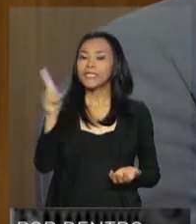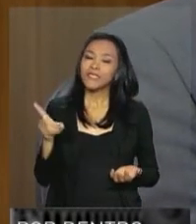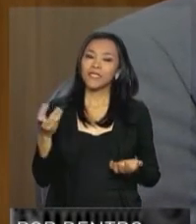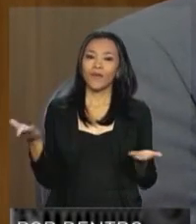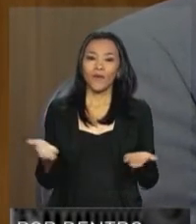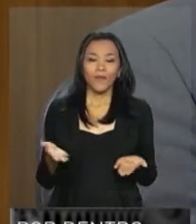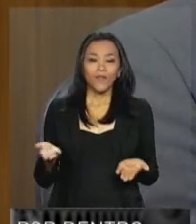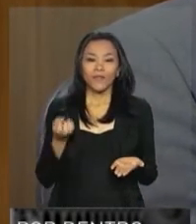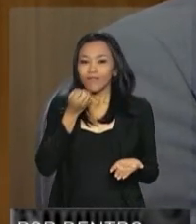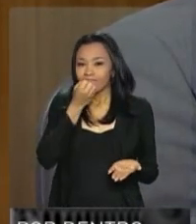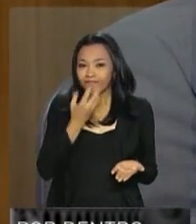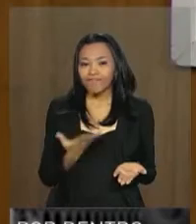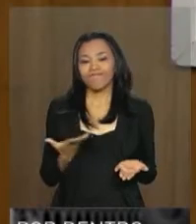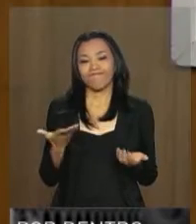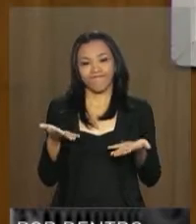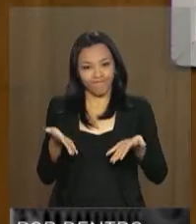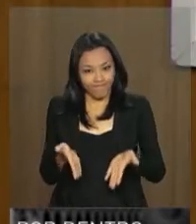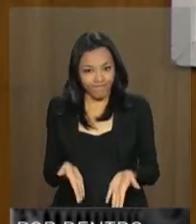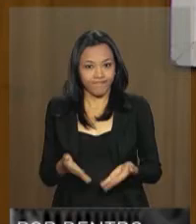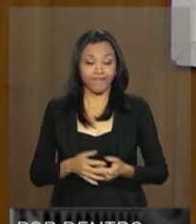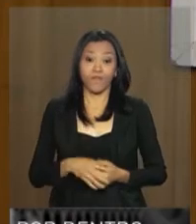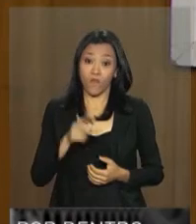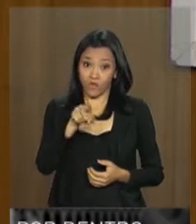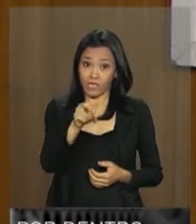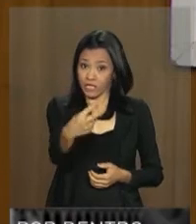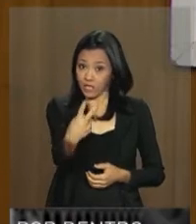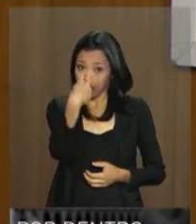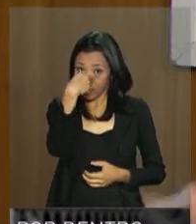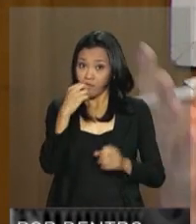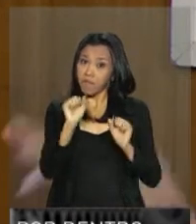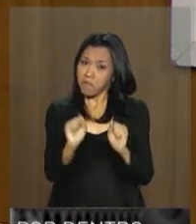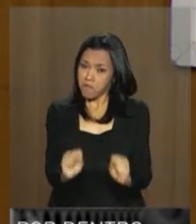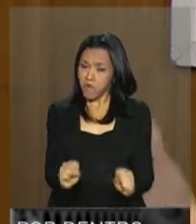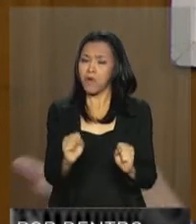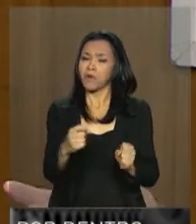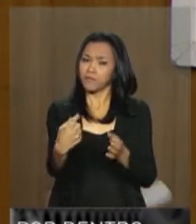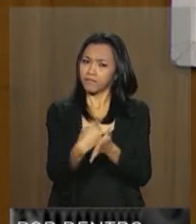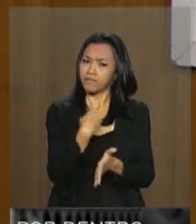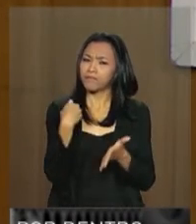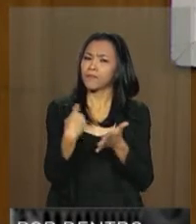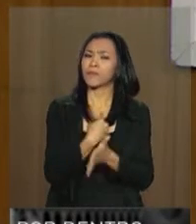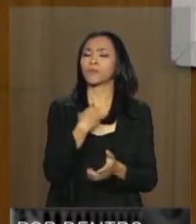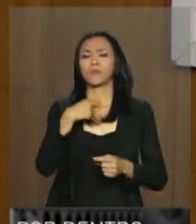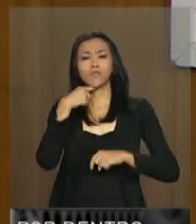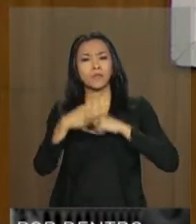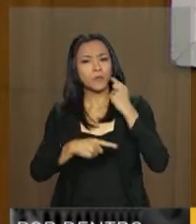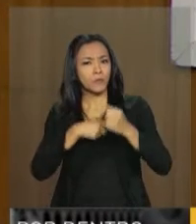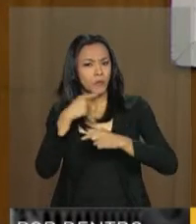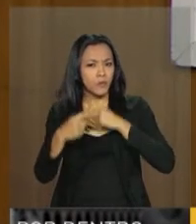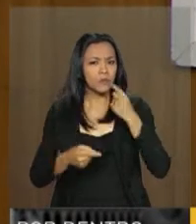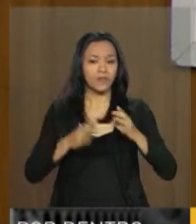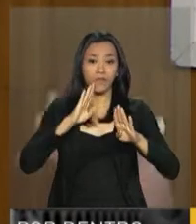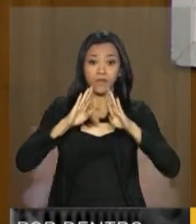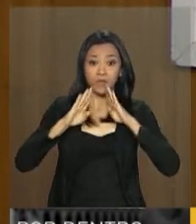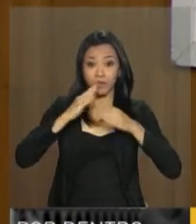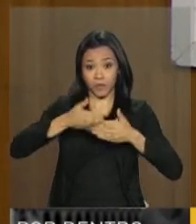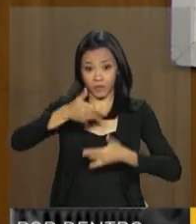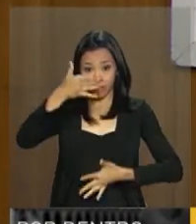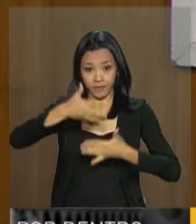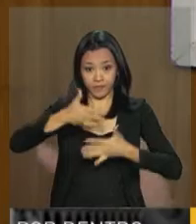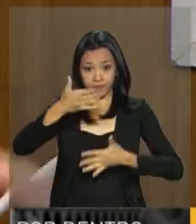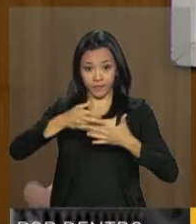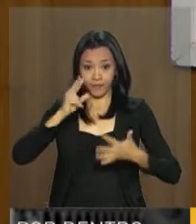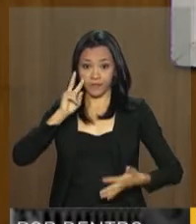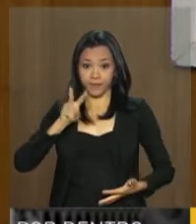participar da programação bem você que nos acompanha também pode participar envie sua dúvida sua pergunta pelo facebook.com barra